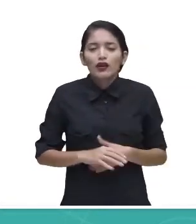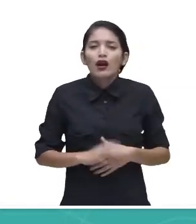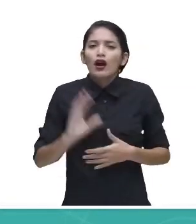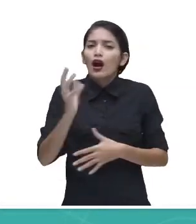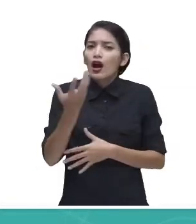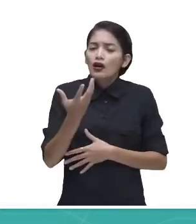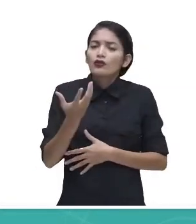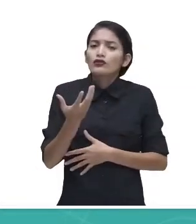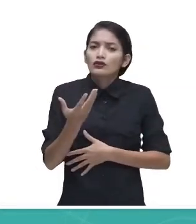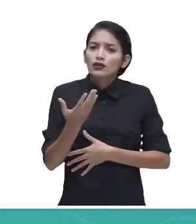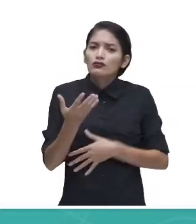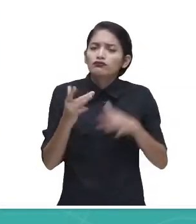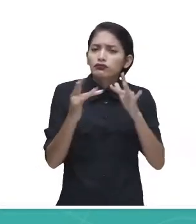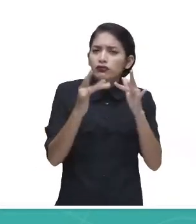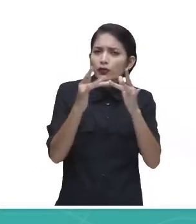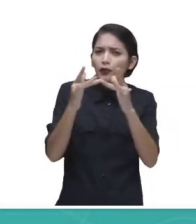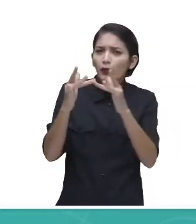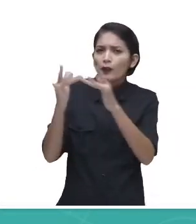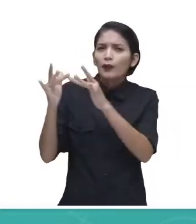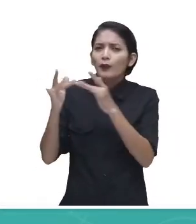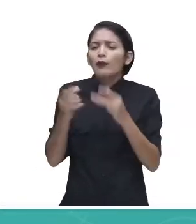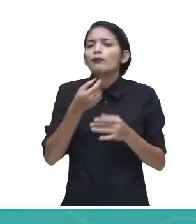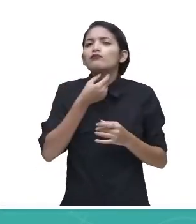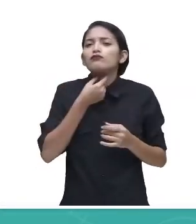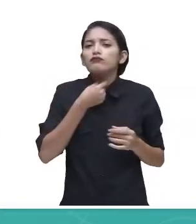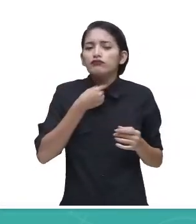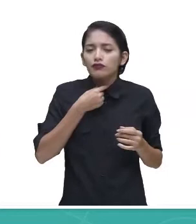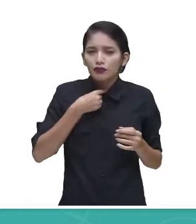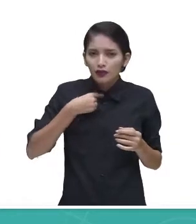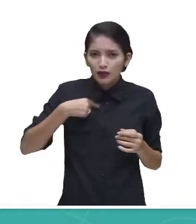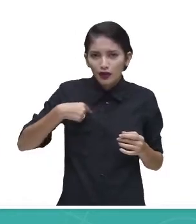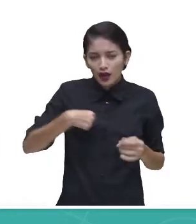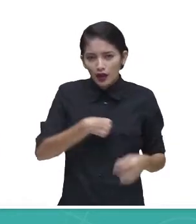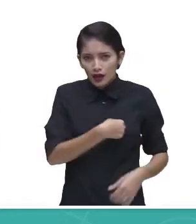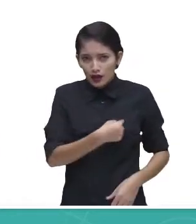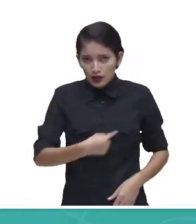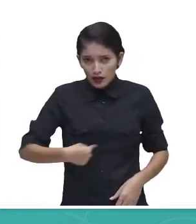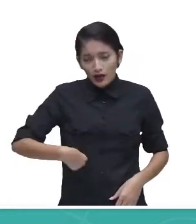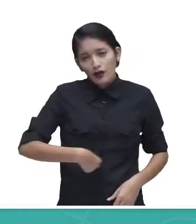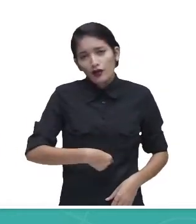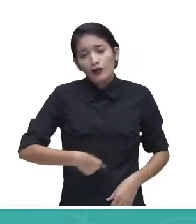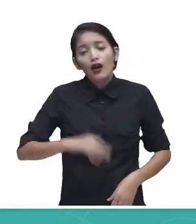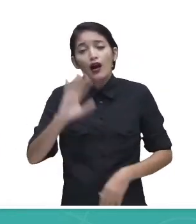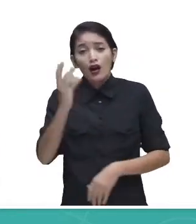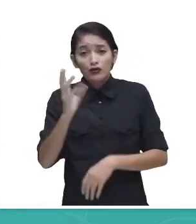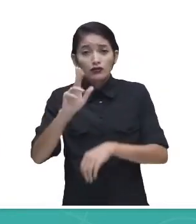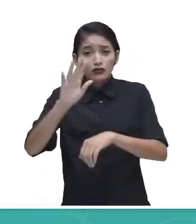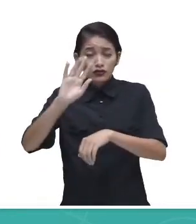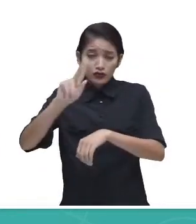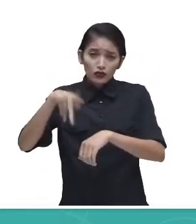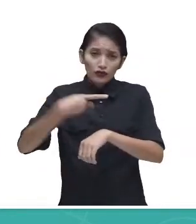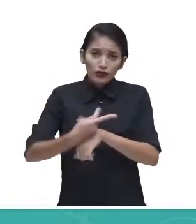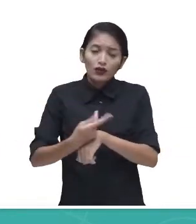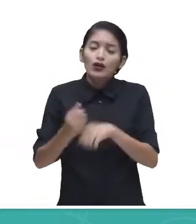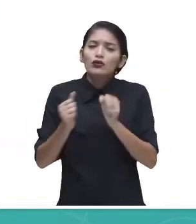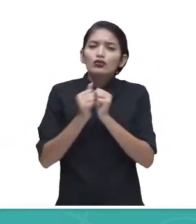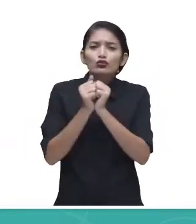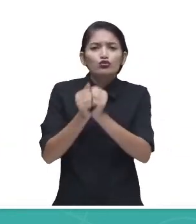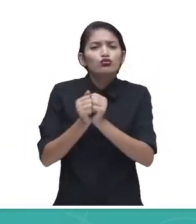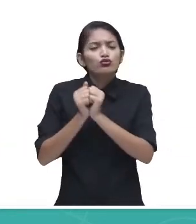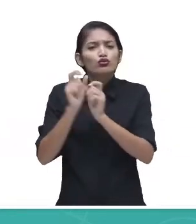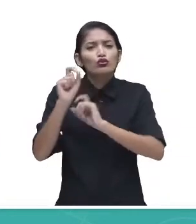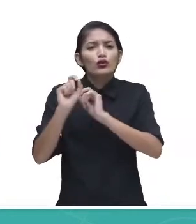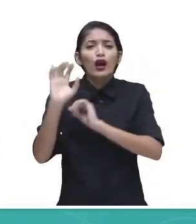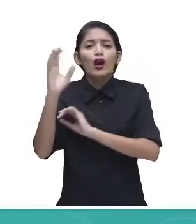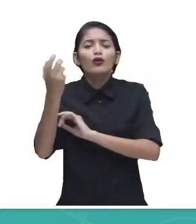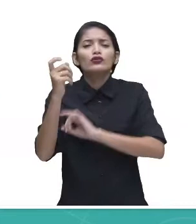se comunicando, os órgãos ali se comunicando para que esse sistema funcione. E a junção desses vários sistemas